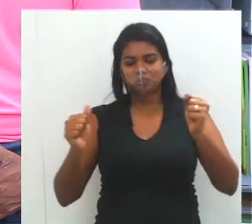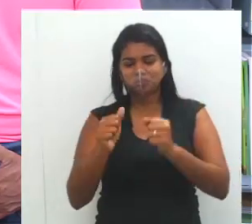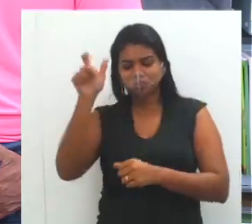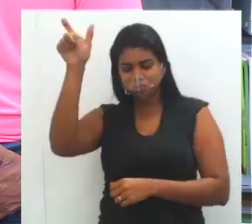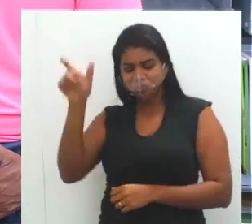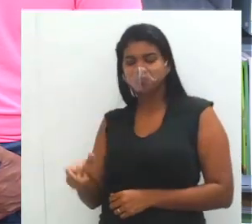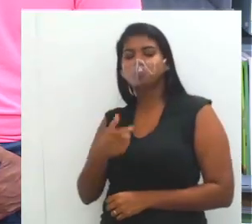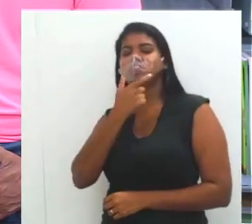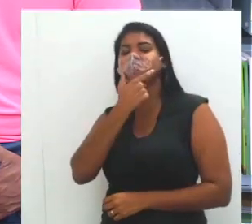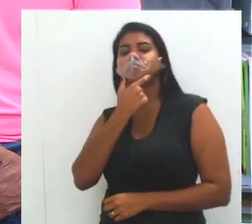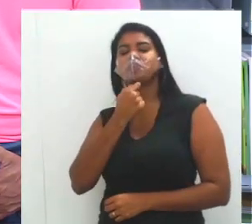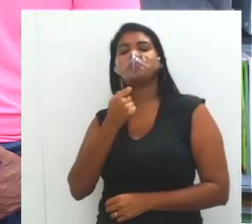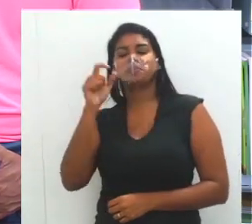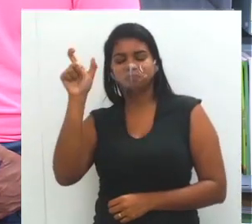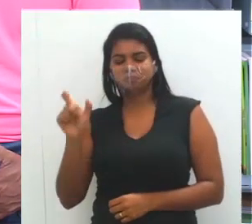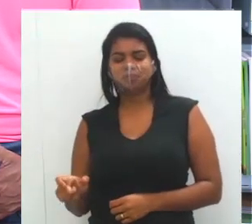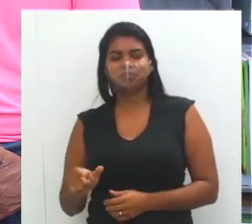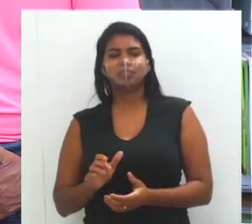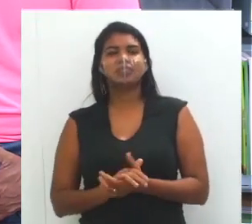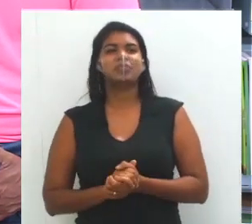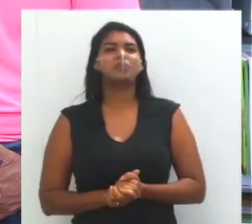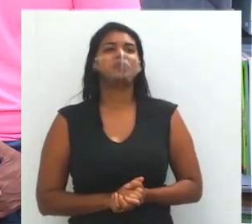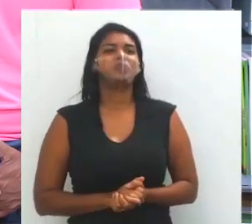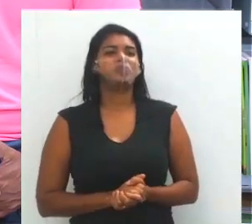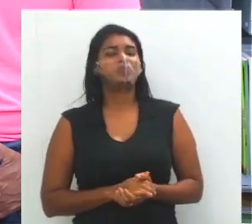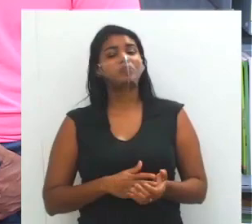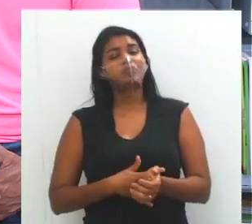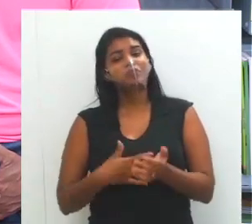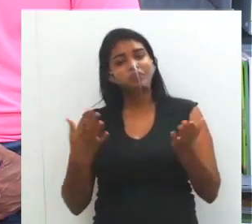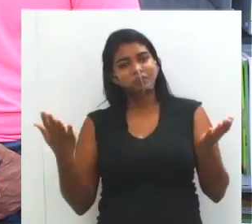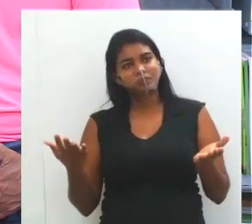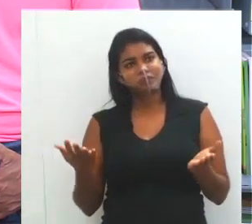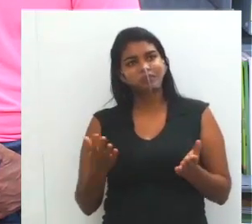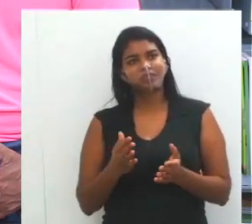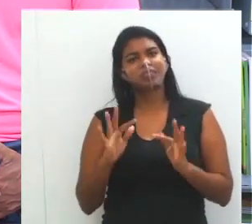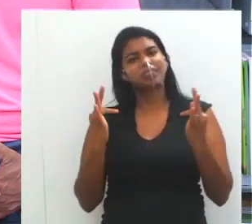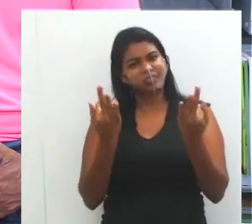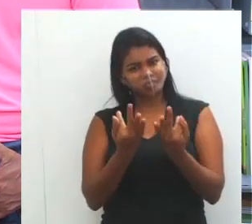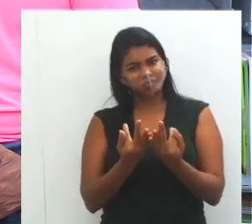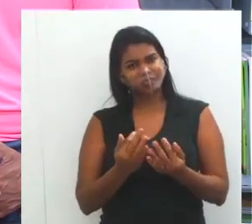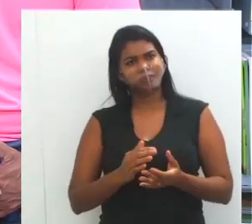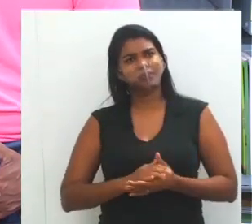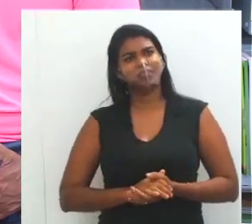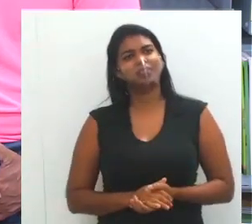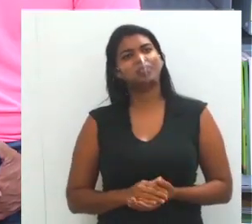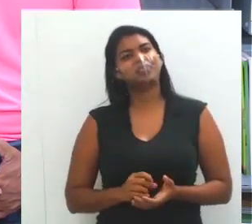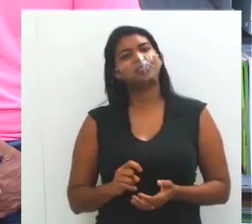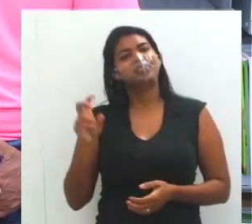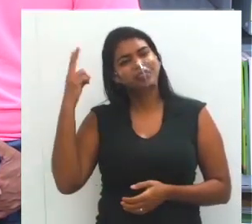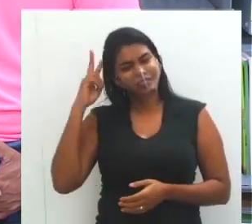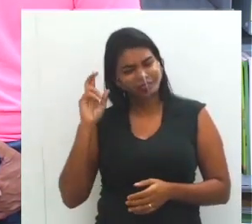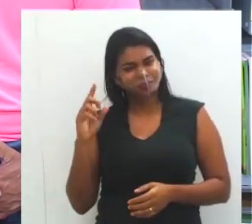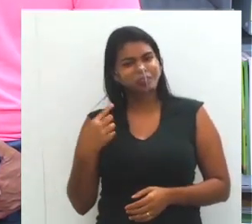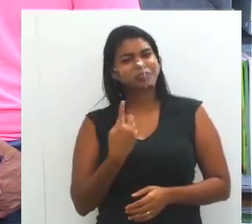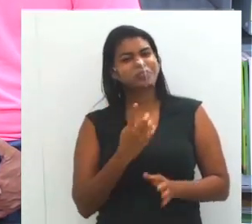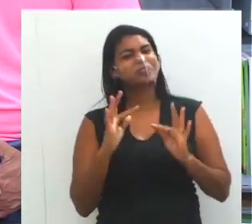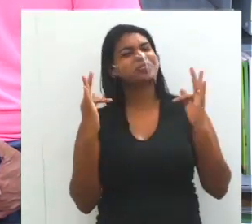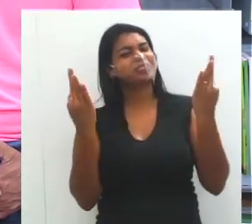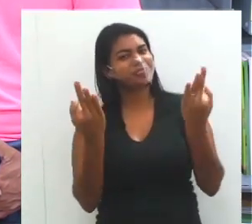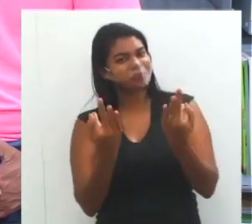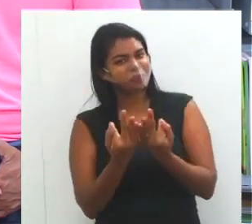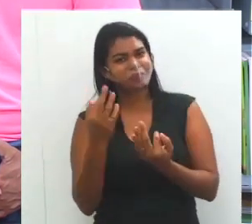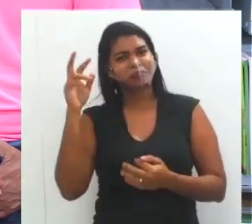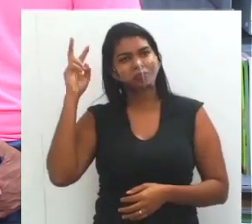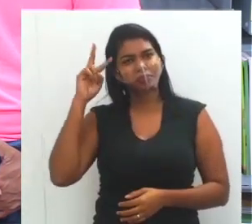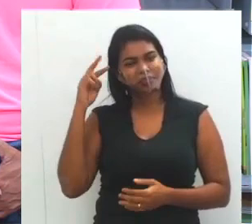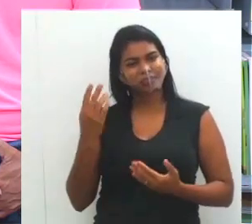Justamente essa questão, essa consagração internacional. Mas veja só, Luiz Gonzaga também tem a família, né? Lembrar como todos nós temos a família e lembrar